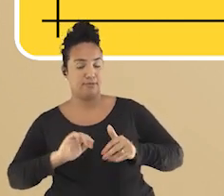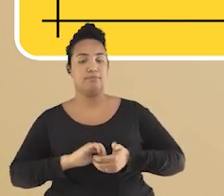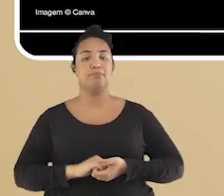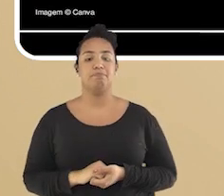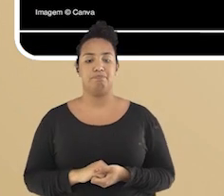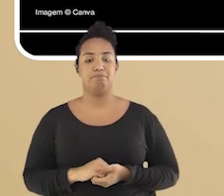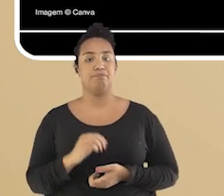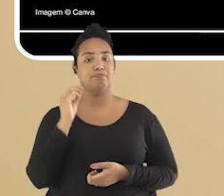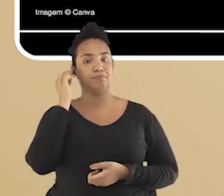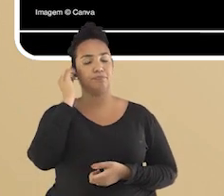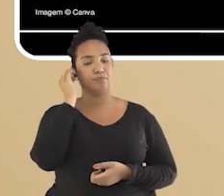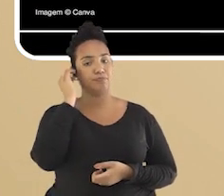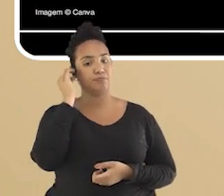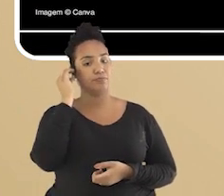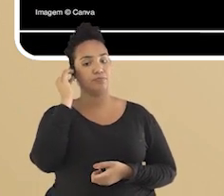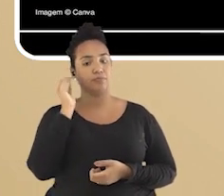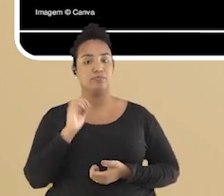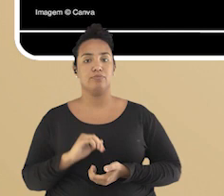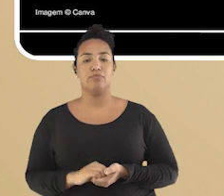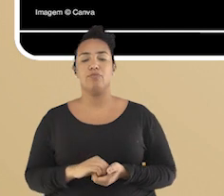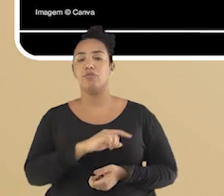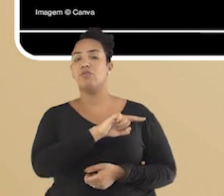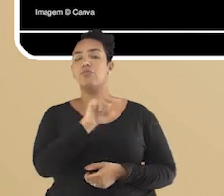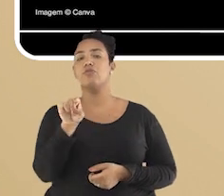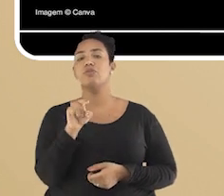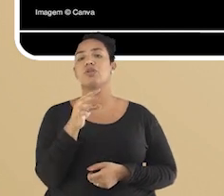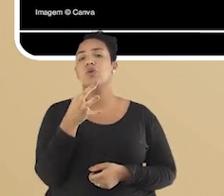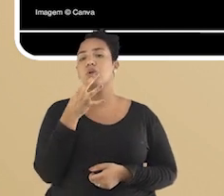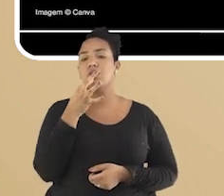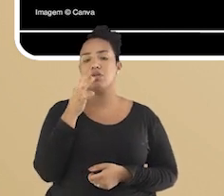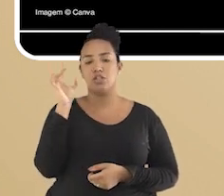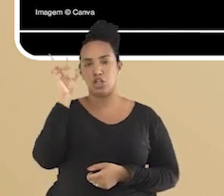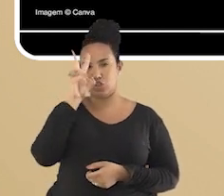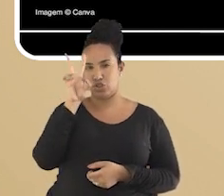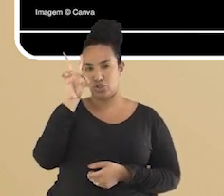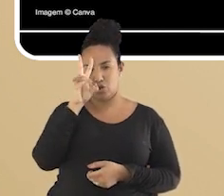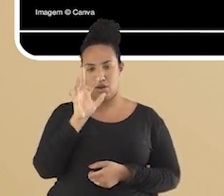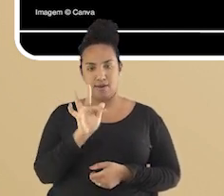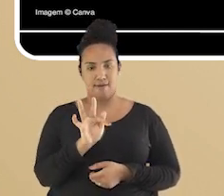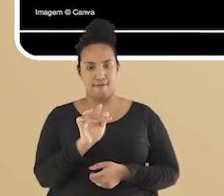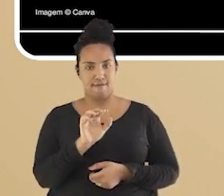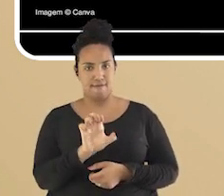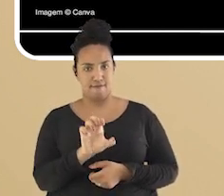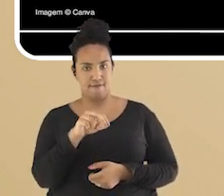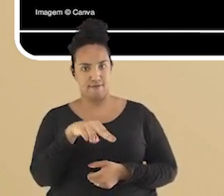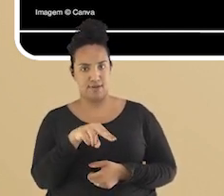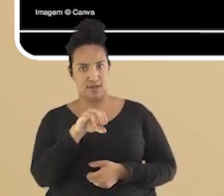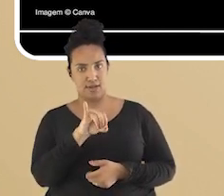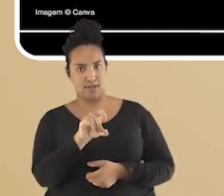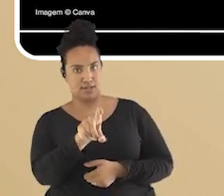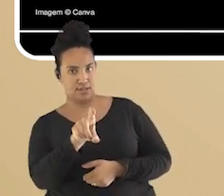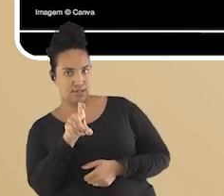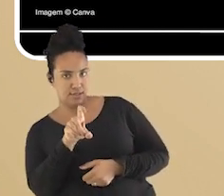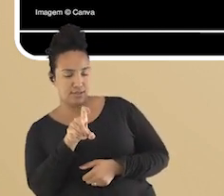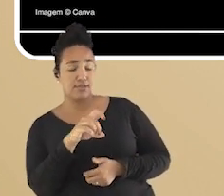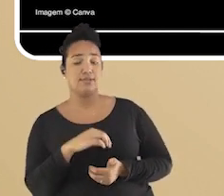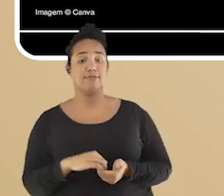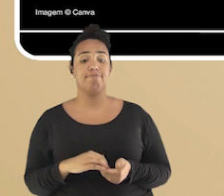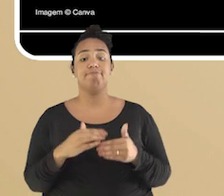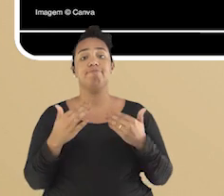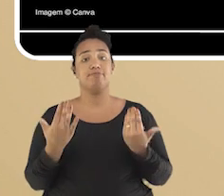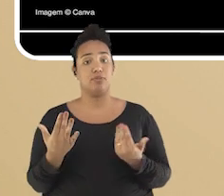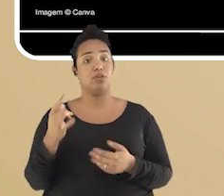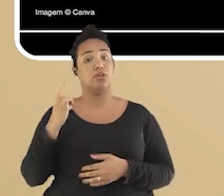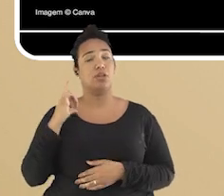biodiversidade. Você por acaso conhece a história da Fênix? Dizem as lendas místicas que